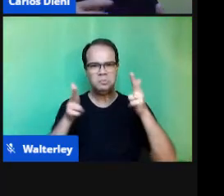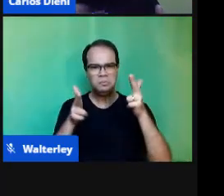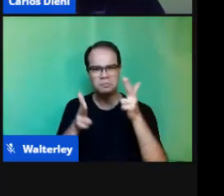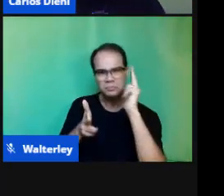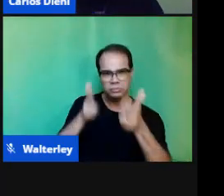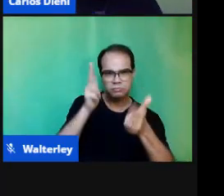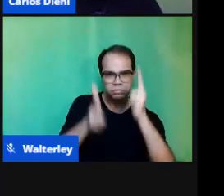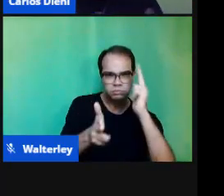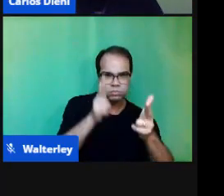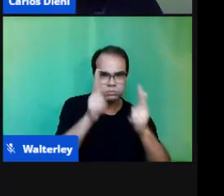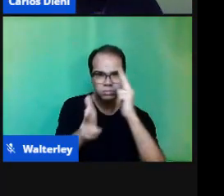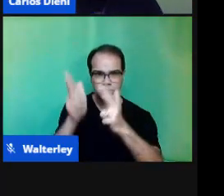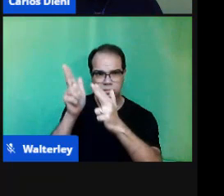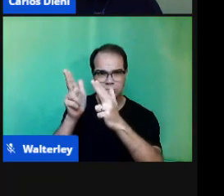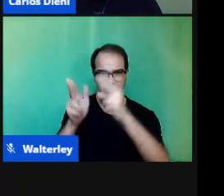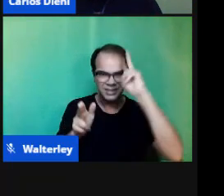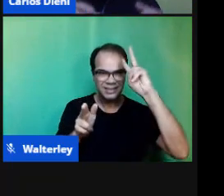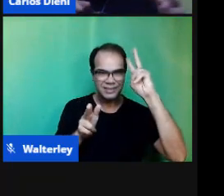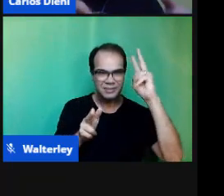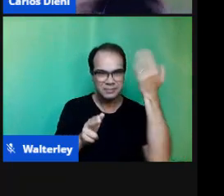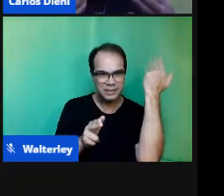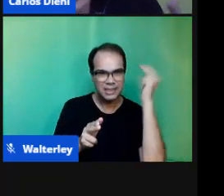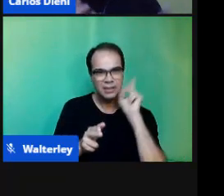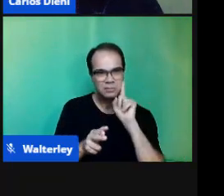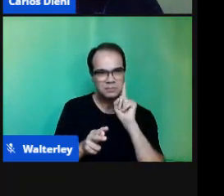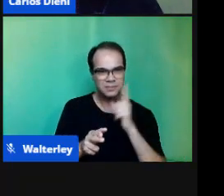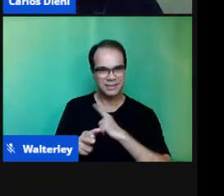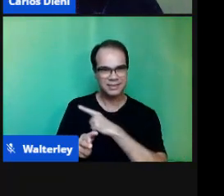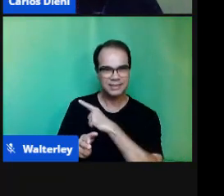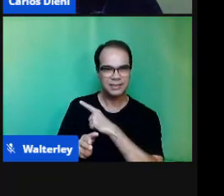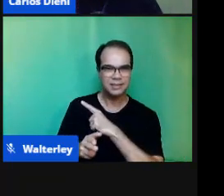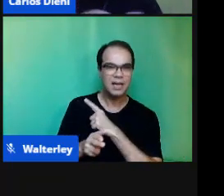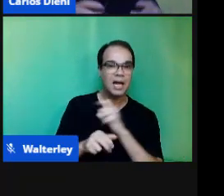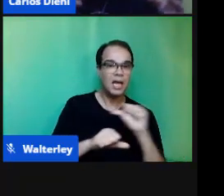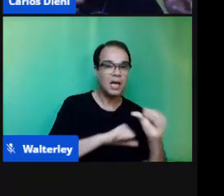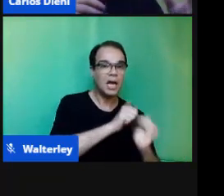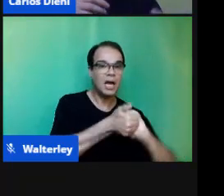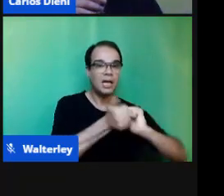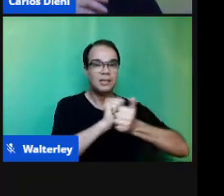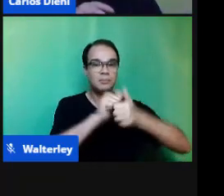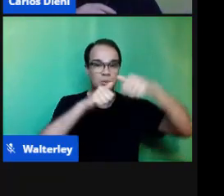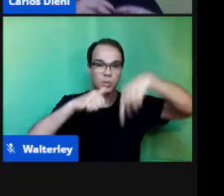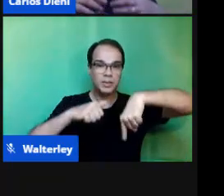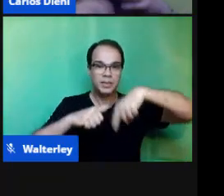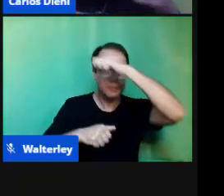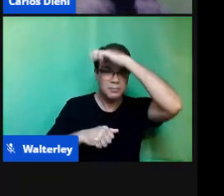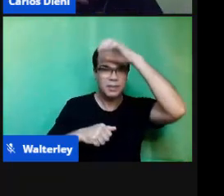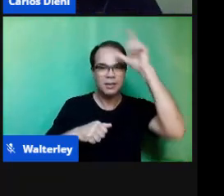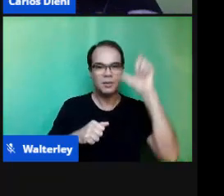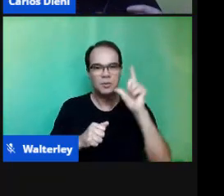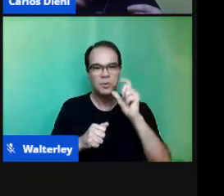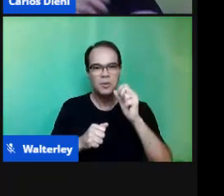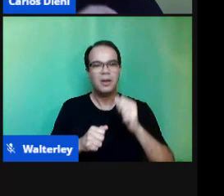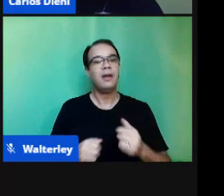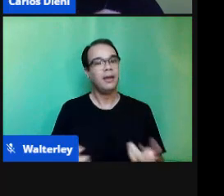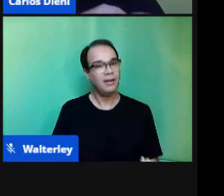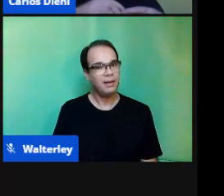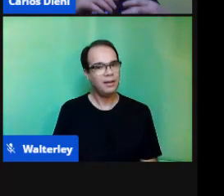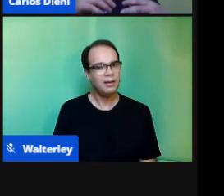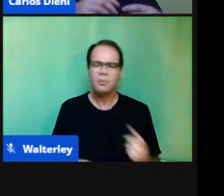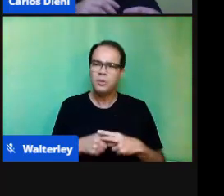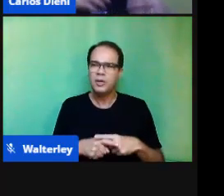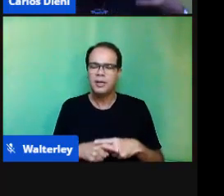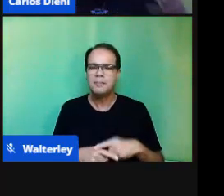aqui do Novo Oeste brasileiro, do Centro-Oeste brasileiro. Então, essa proximidade com o Paraguai, com